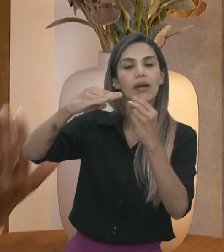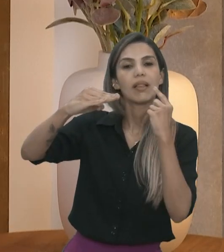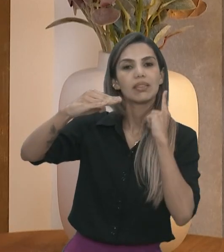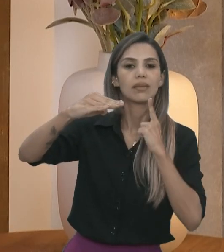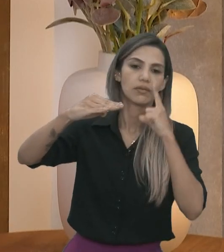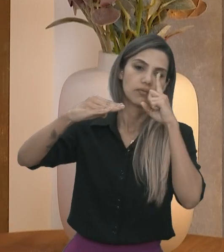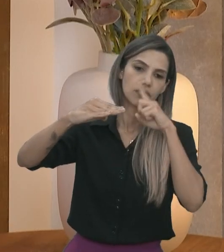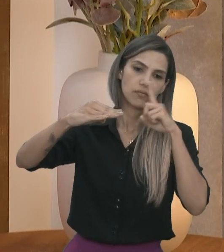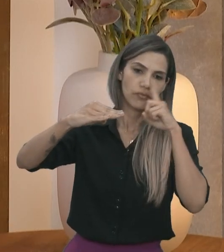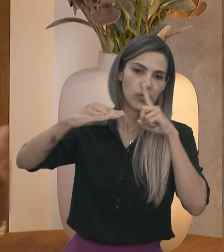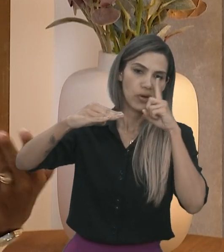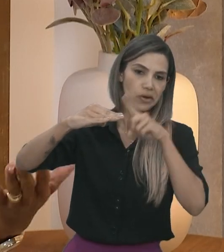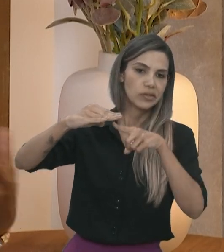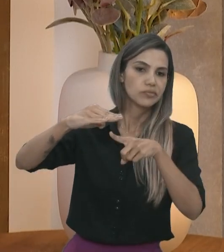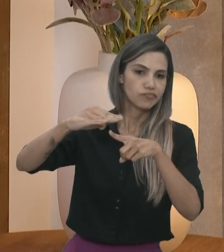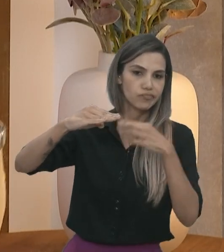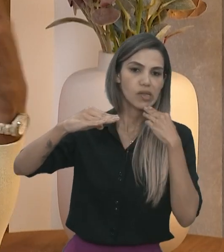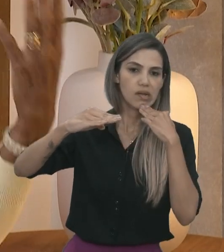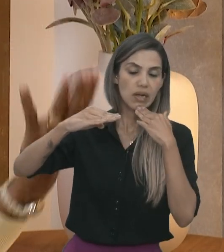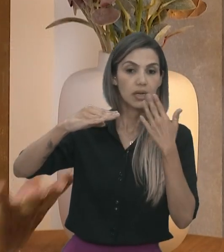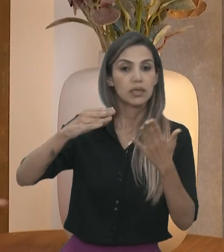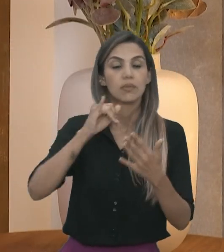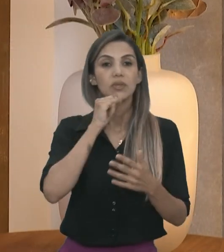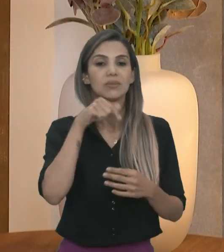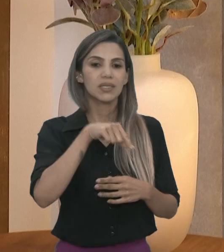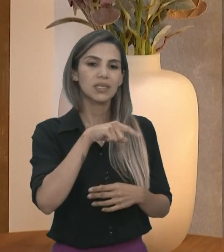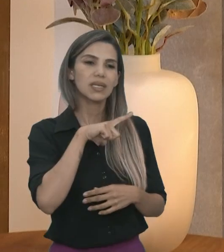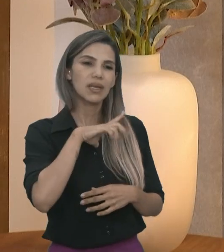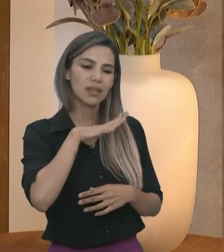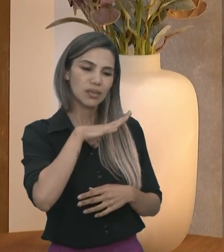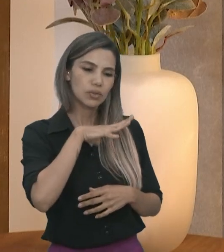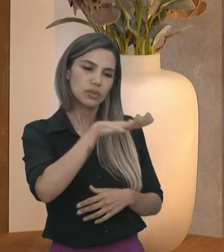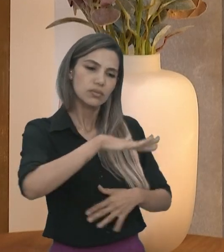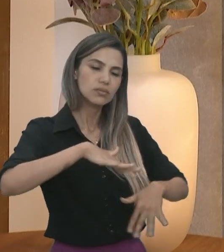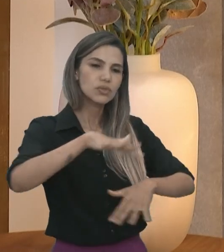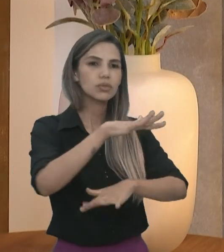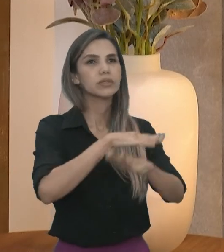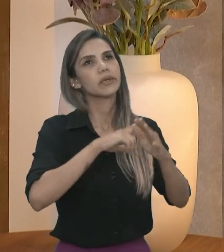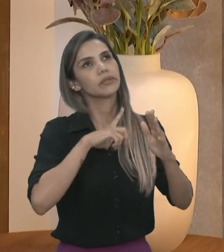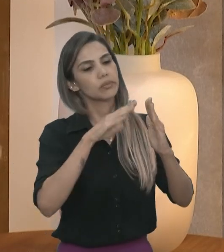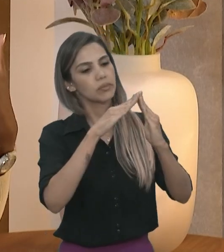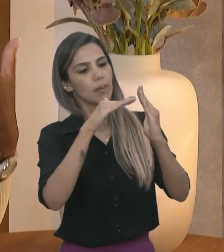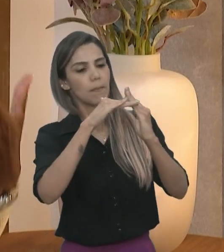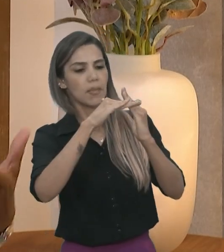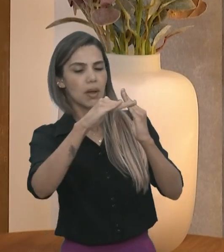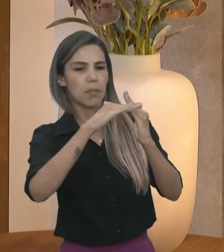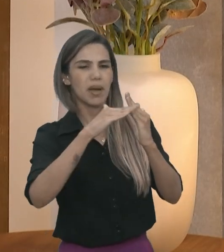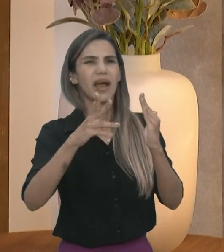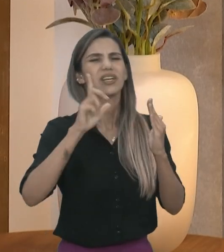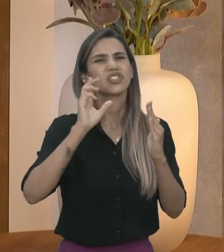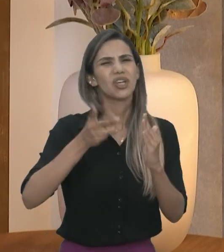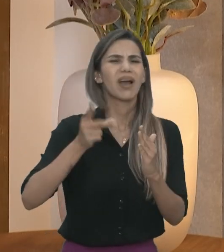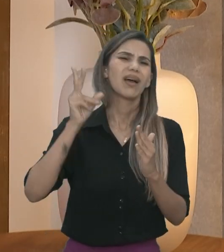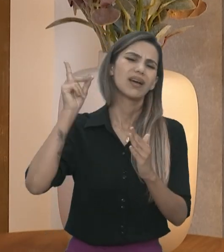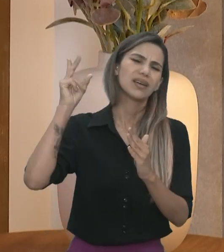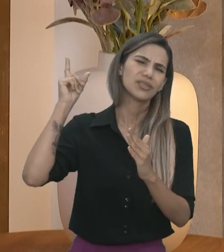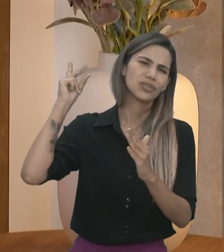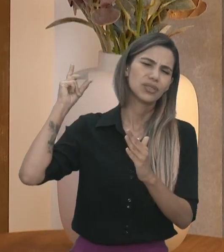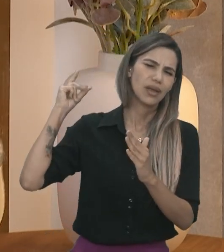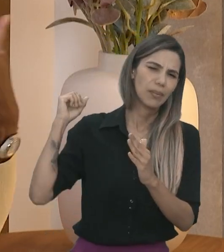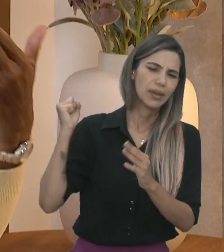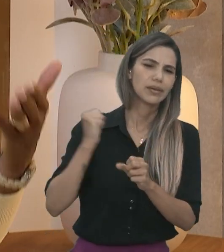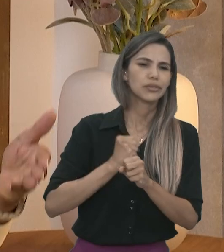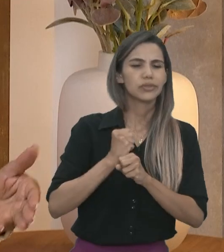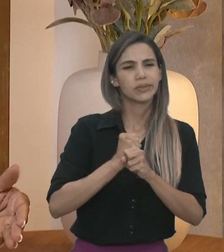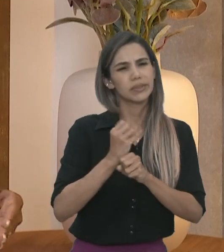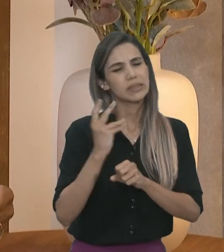que, como essas marquises elas compõem o contexto de toda a construção, que são empreendimentos que foram construídos entre as